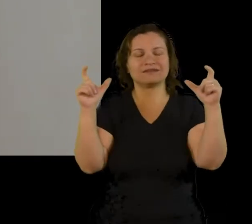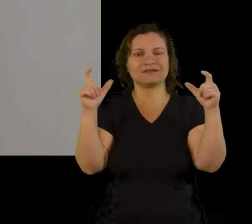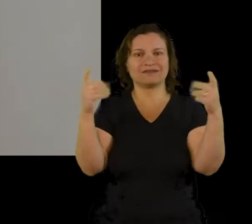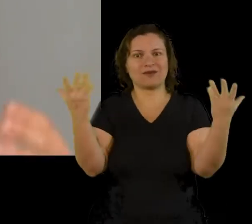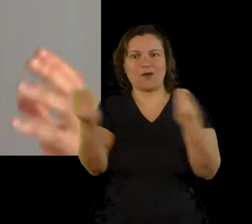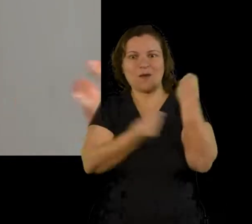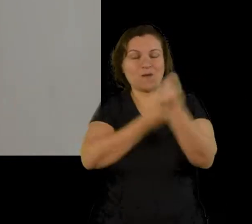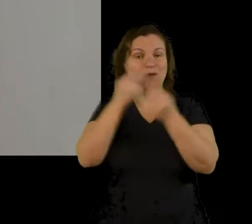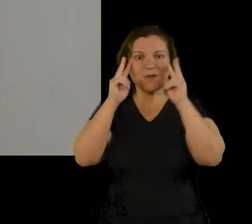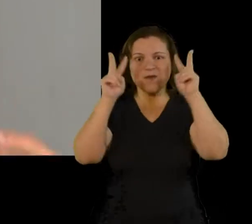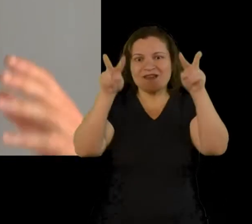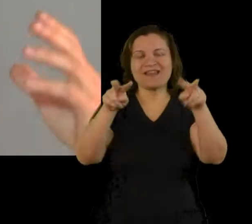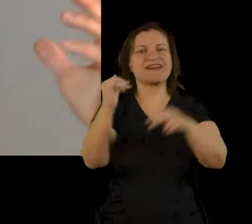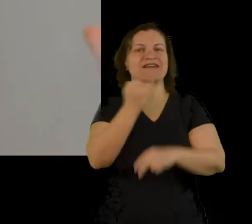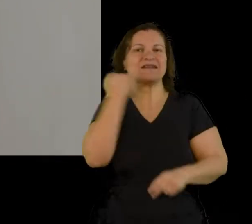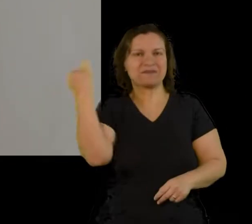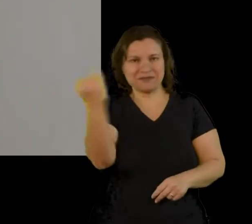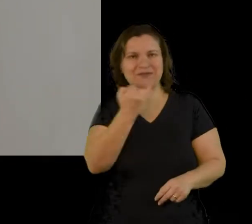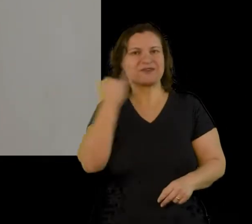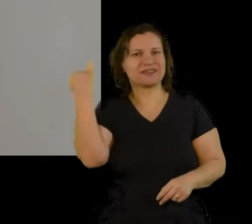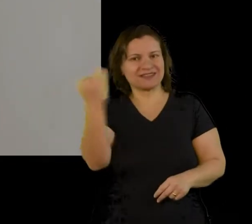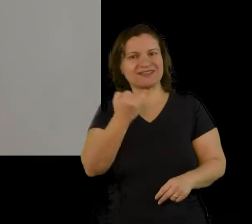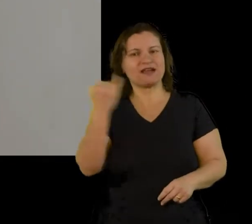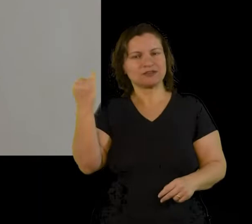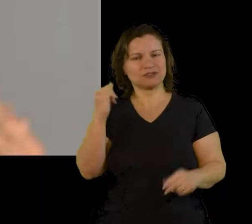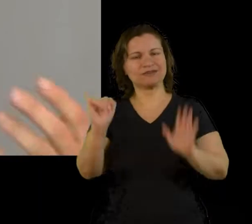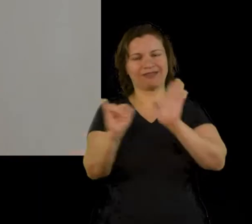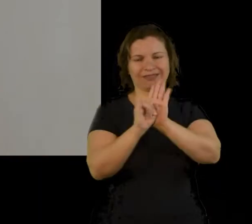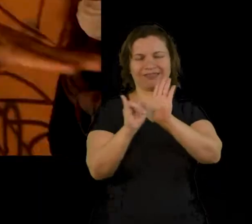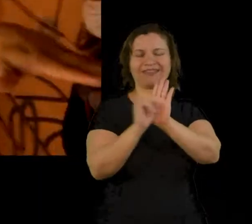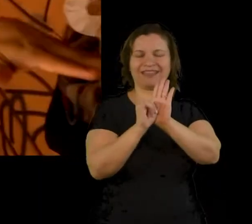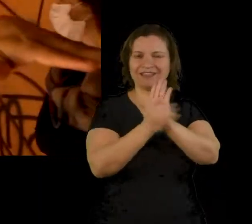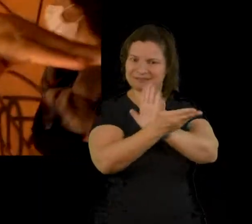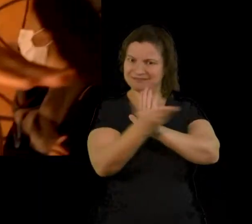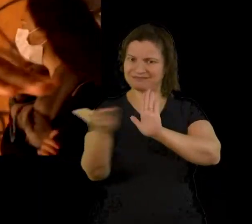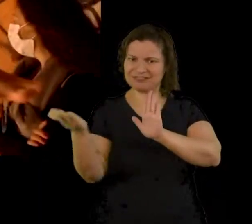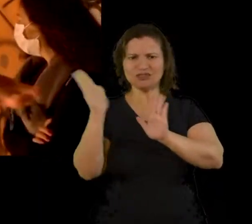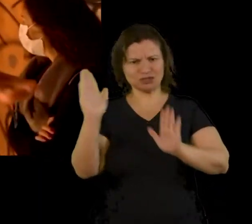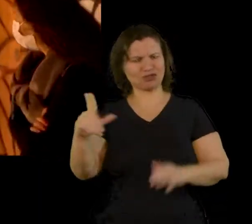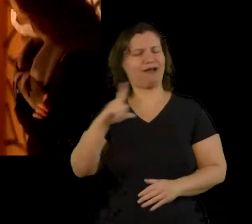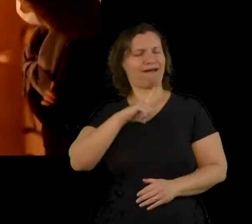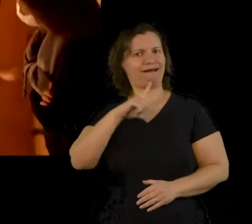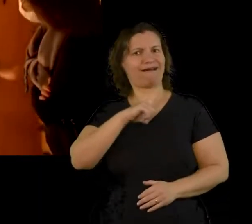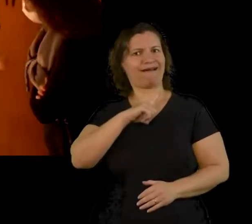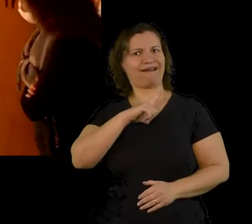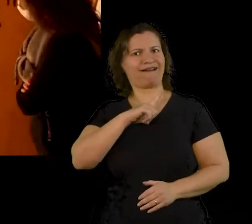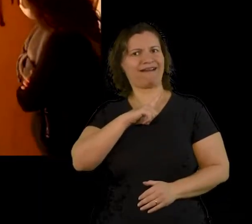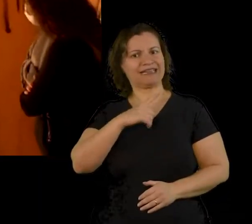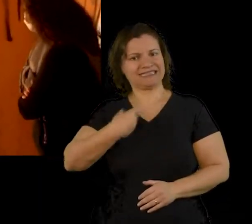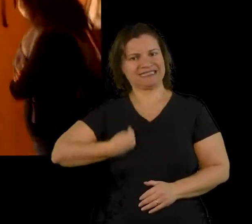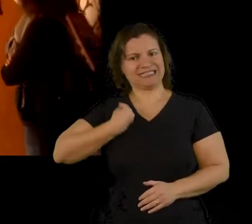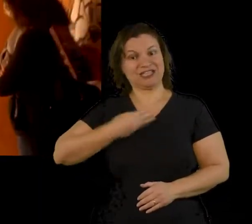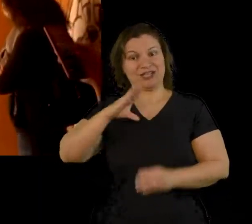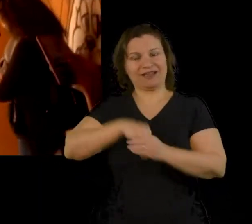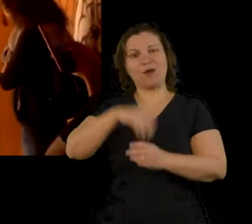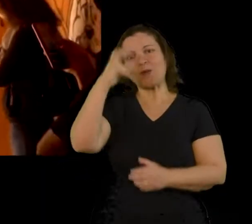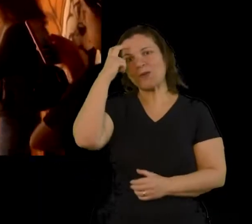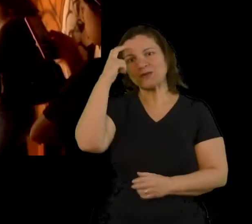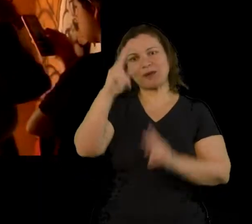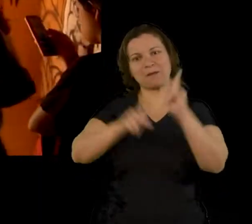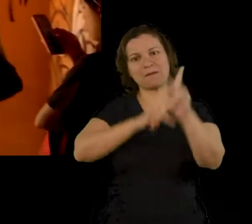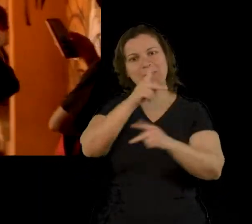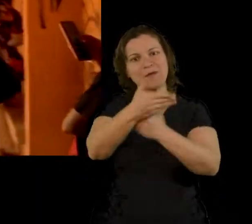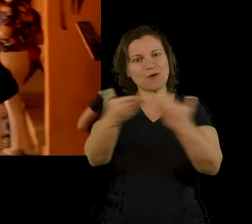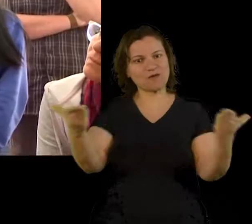de um olhar de importância da identidade, né, que já existe dentro da cultura desses povos,